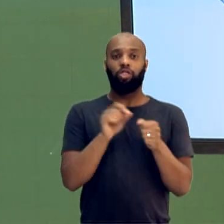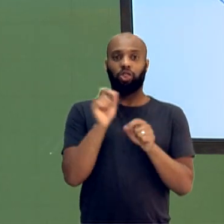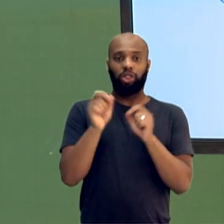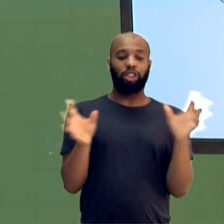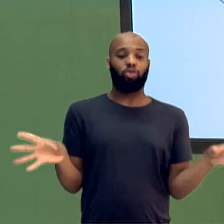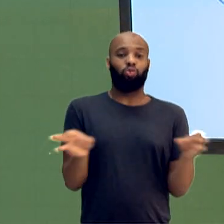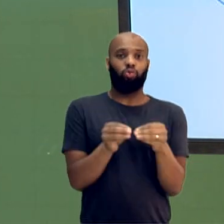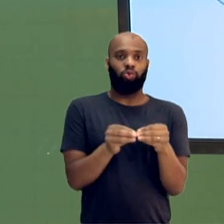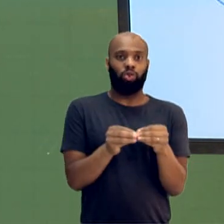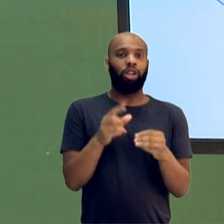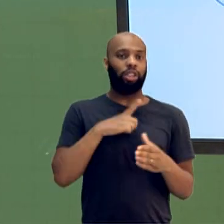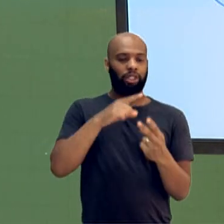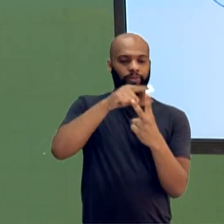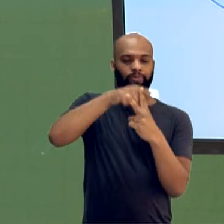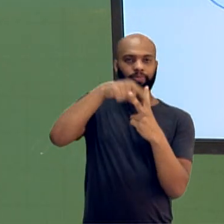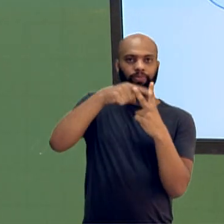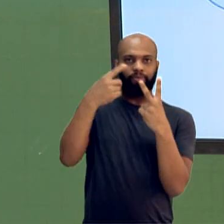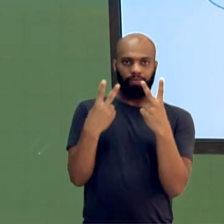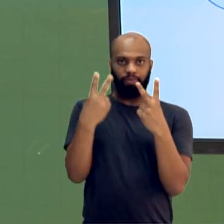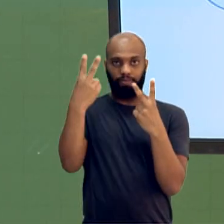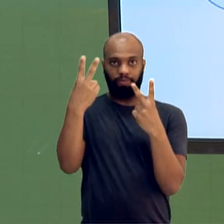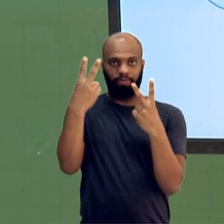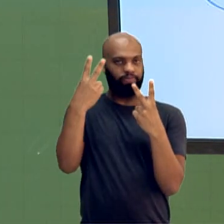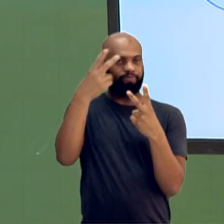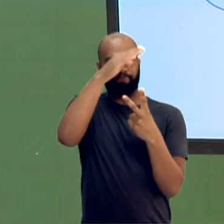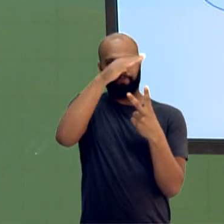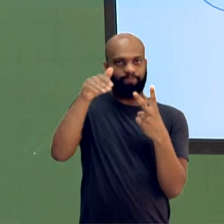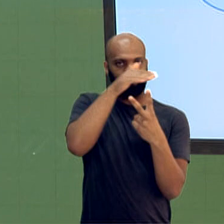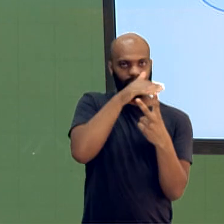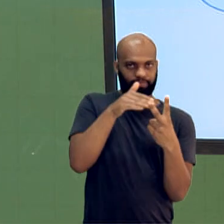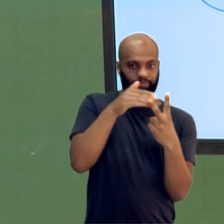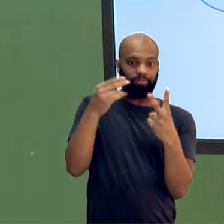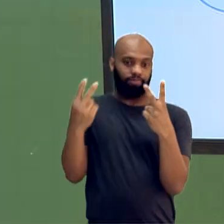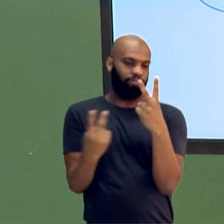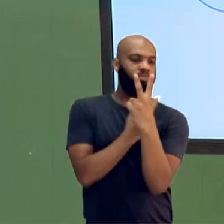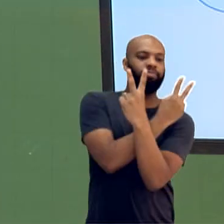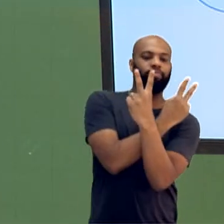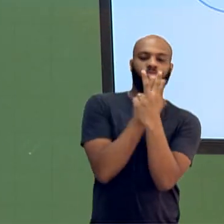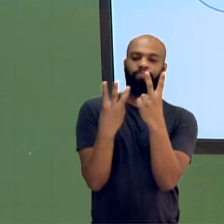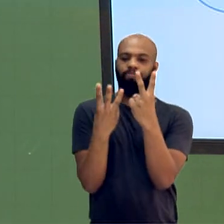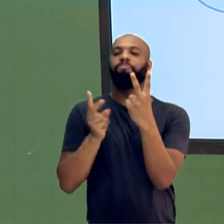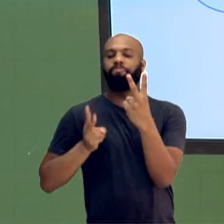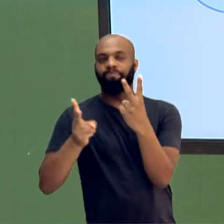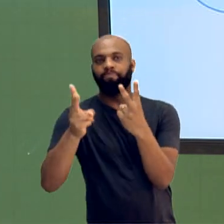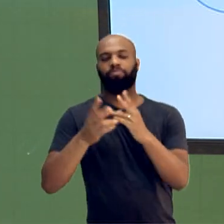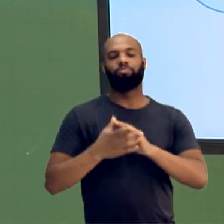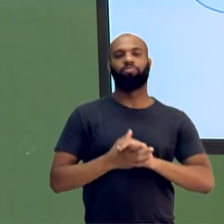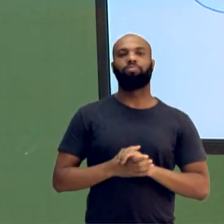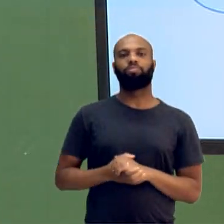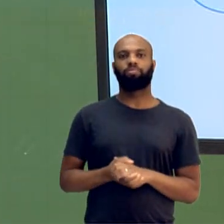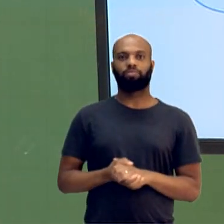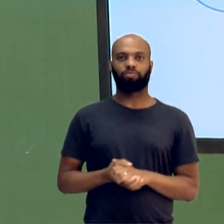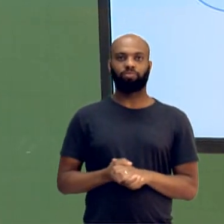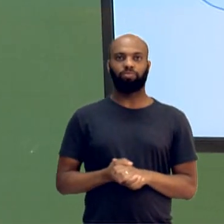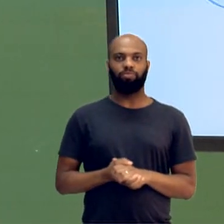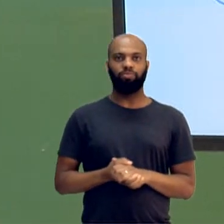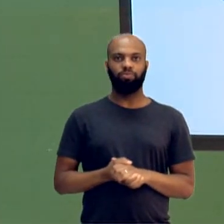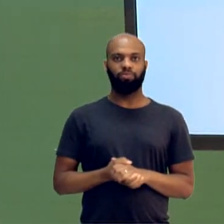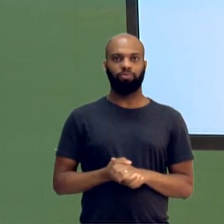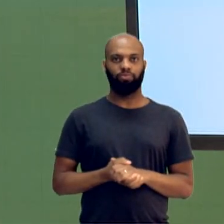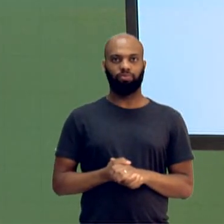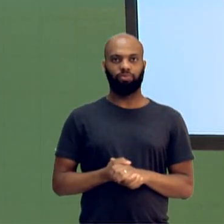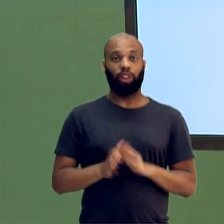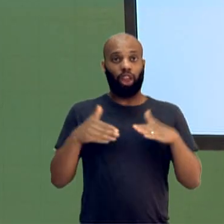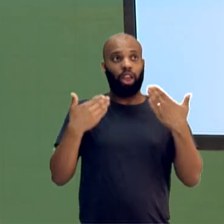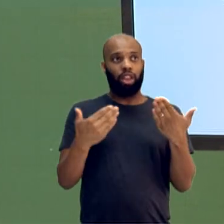índice com o expoente, sobrando 2. Ele saiu da raiz. E quem fica lá na raiz? O 3,